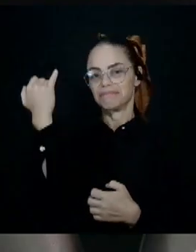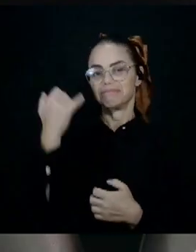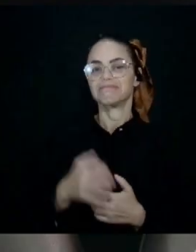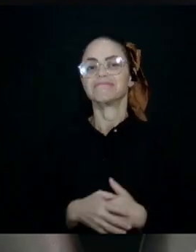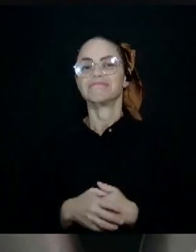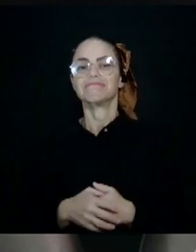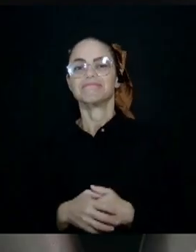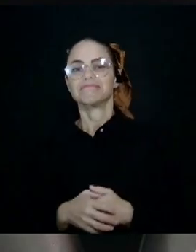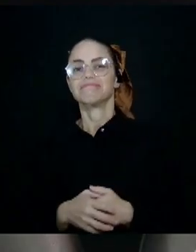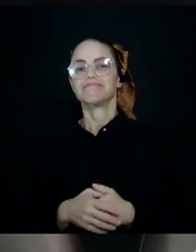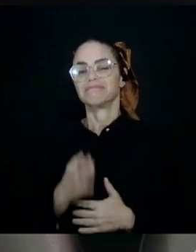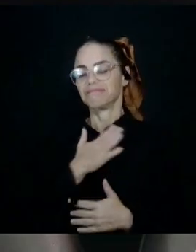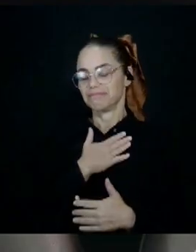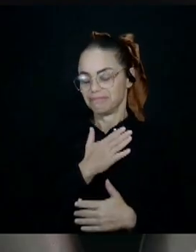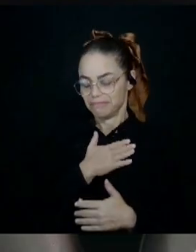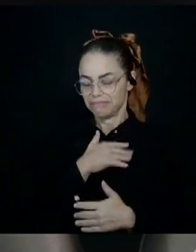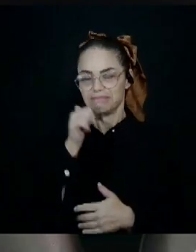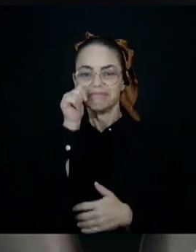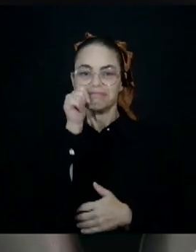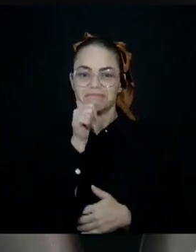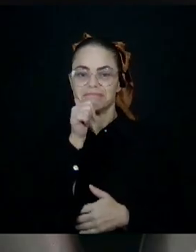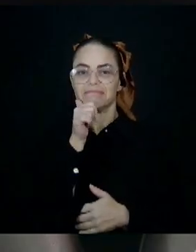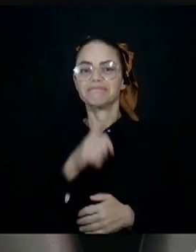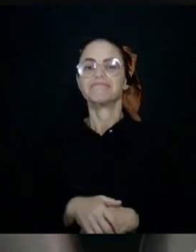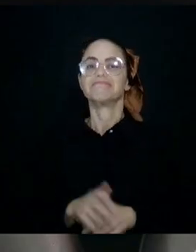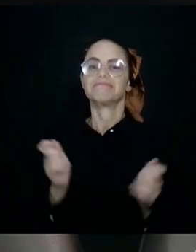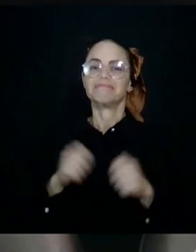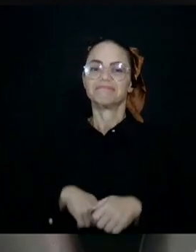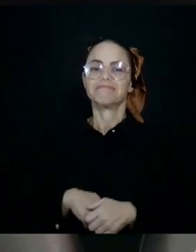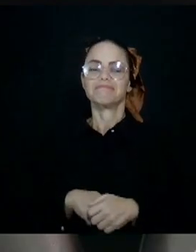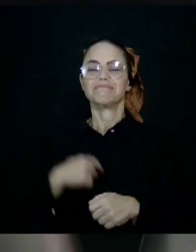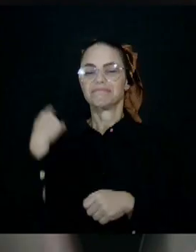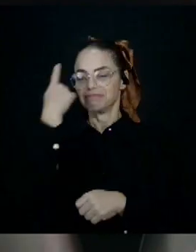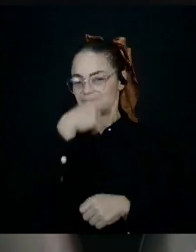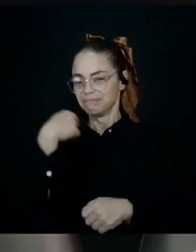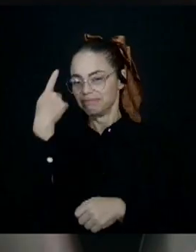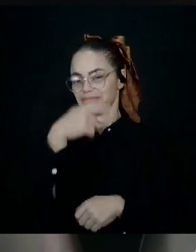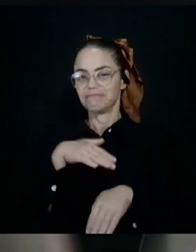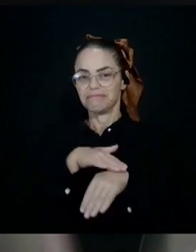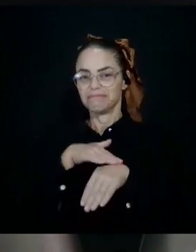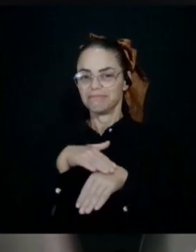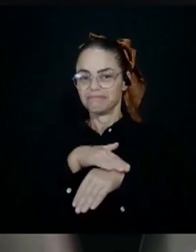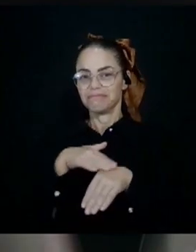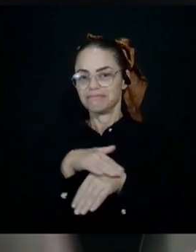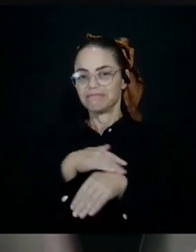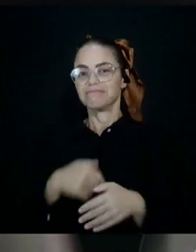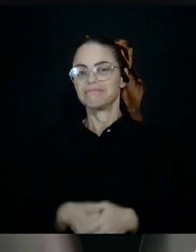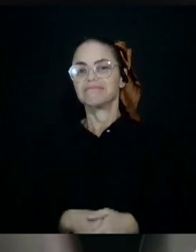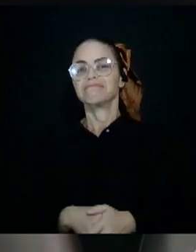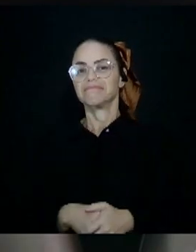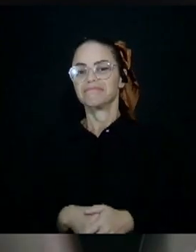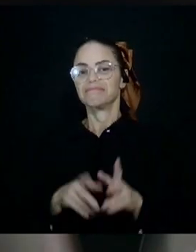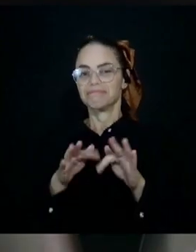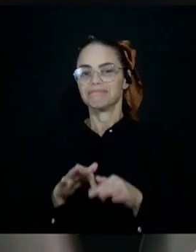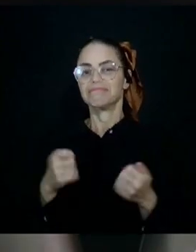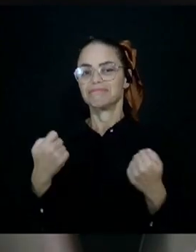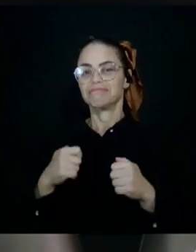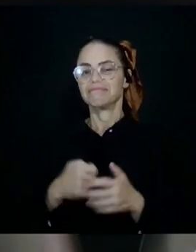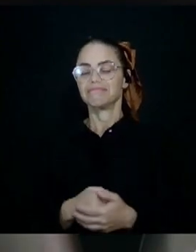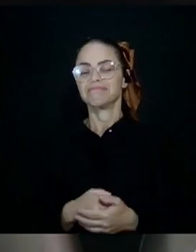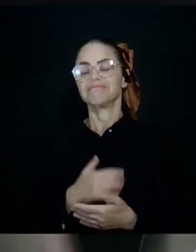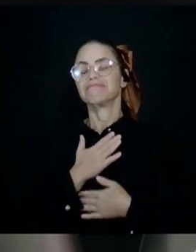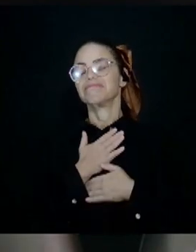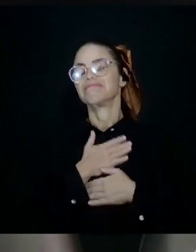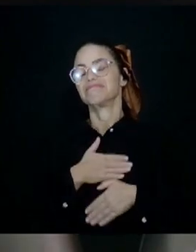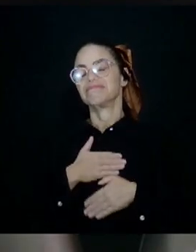assim, com as mulheres. Acho que a gente poderia ficar horas aqui Muito. conversando, mas a gente precisa encerrar. Foi um prazer e um feliz dia,